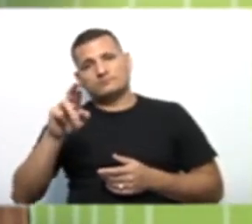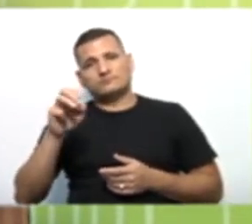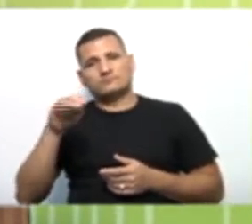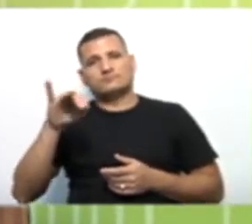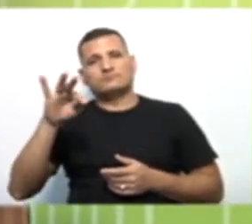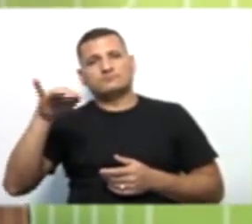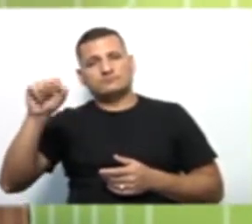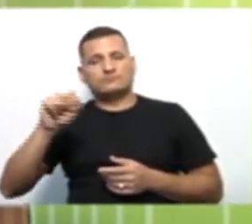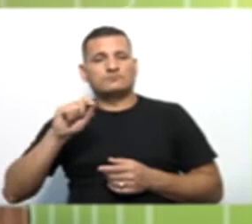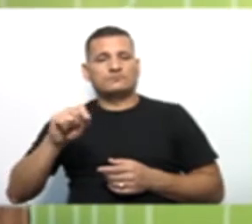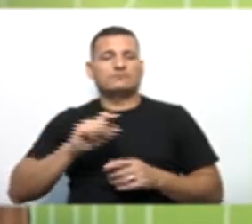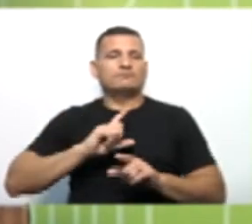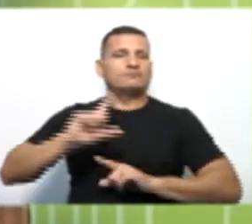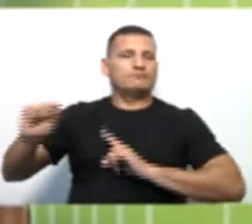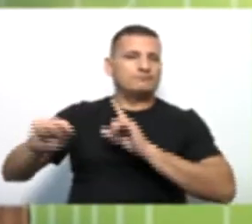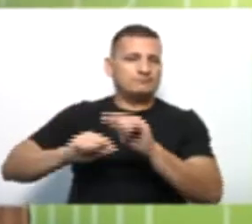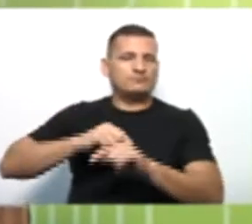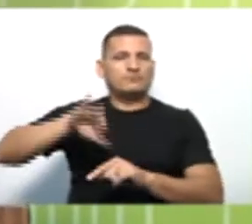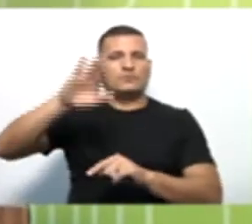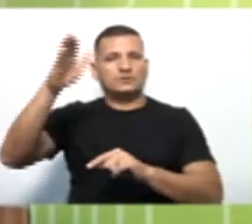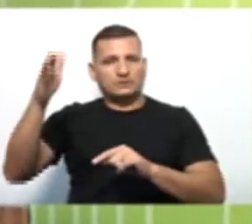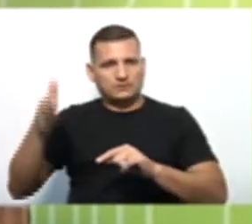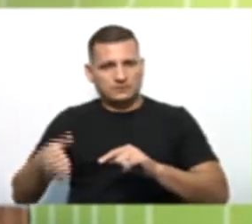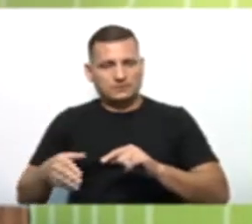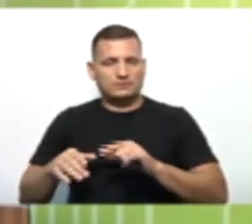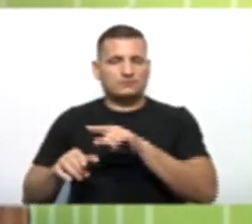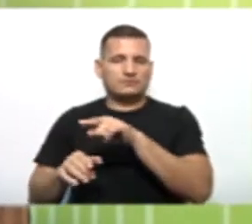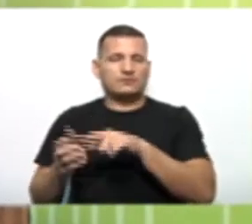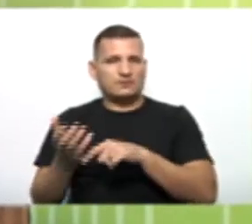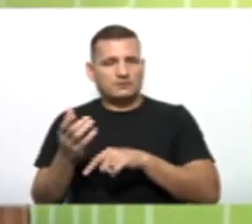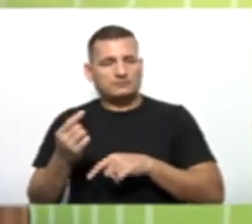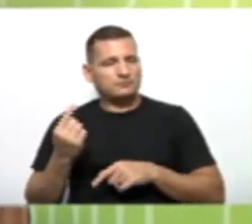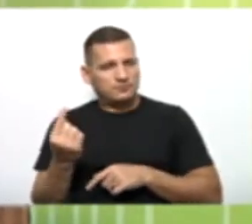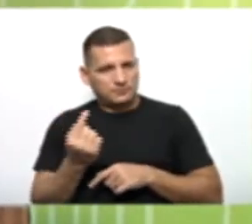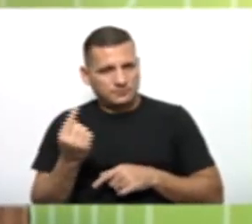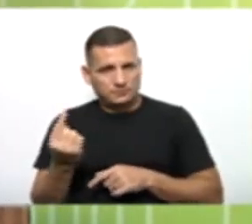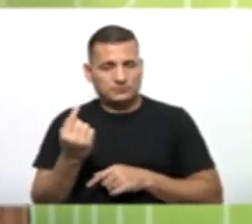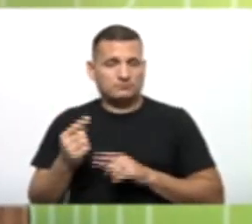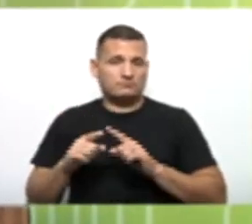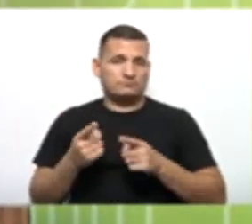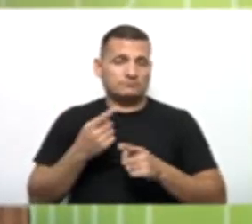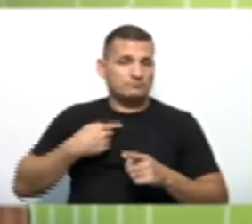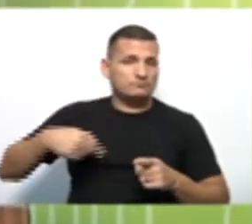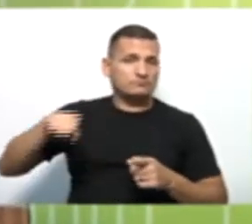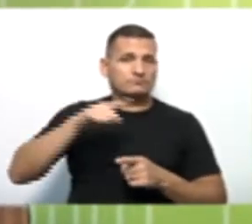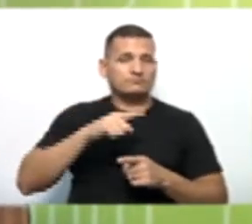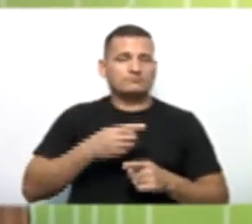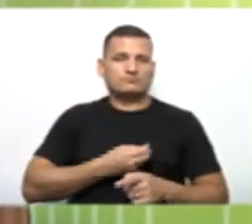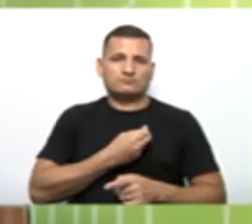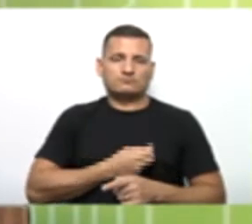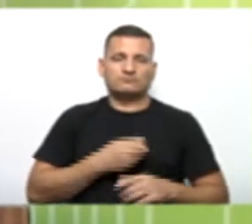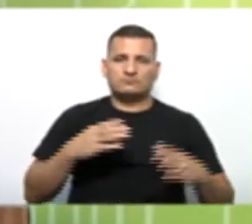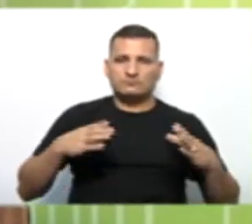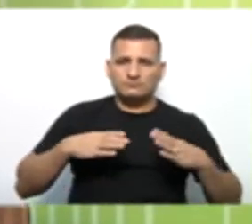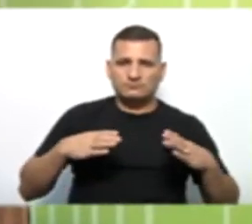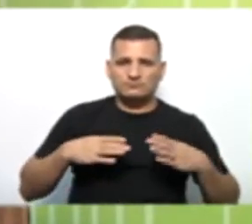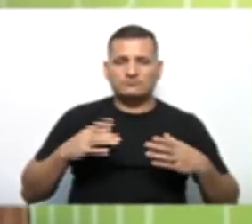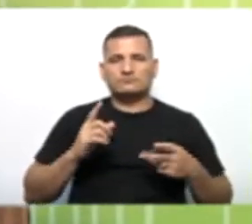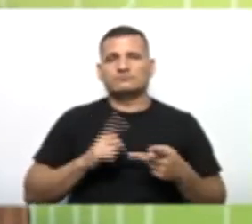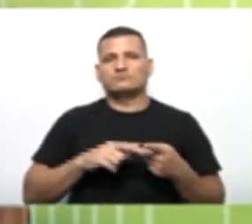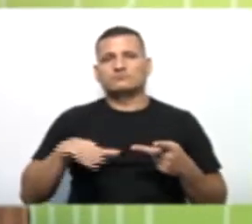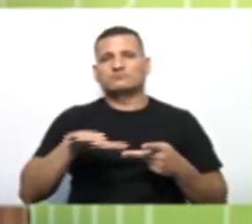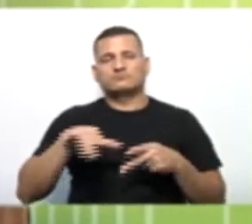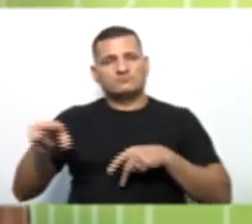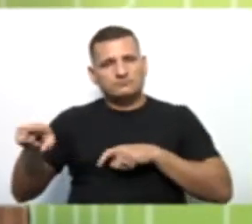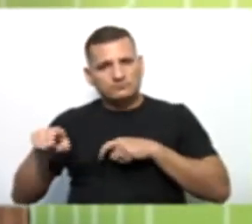fogem para as montanhas da que buscam viver sozinhos mas normalmente nós que vivemos na cidade né na